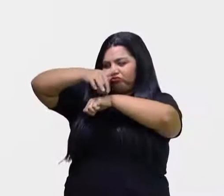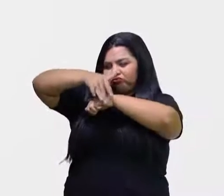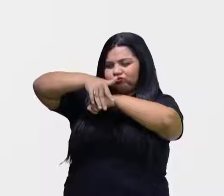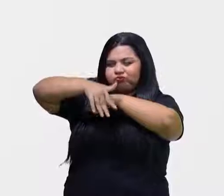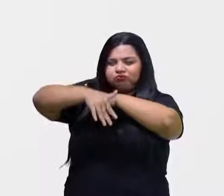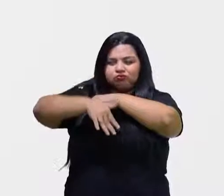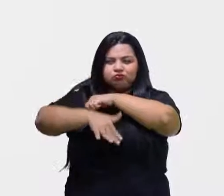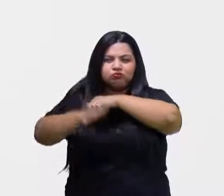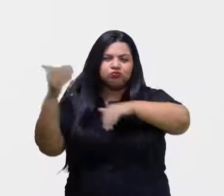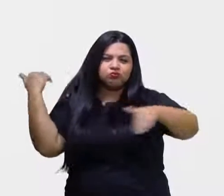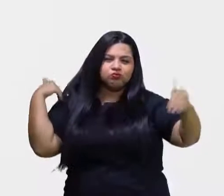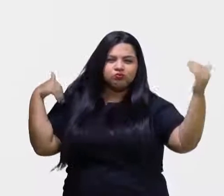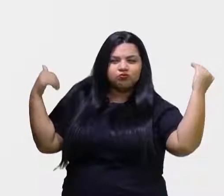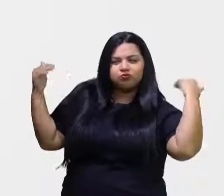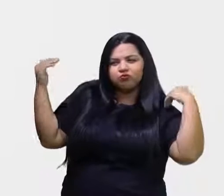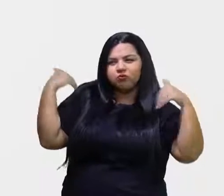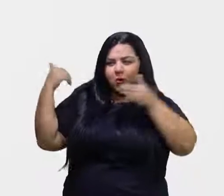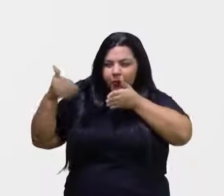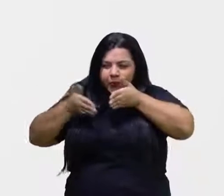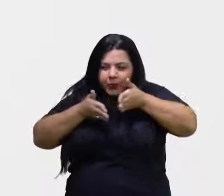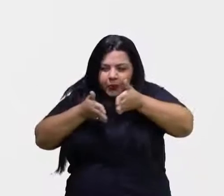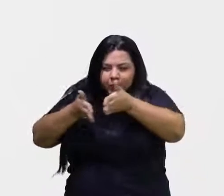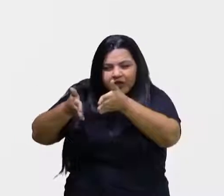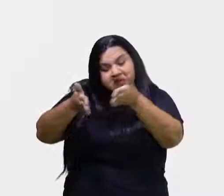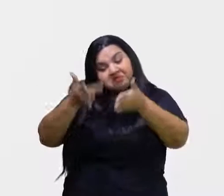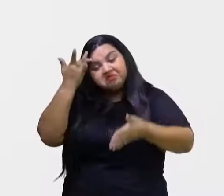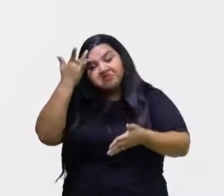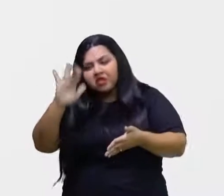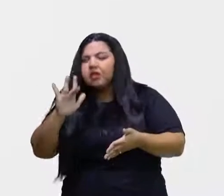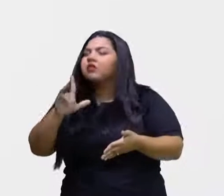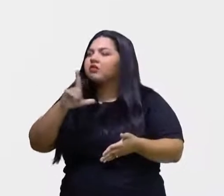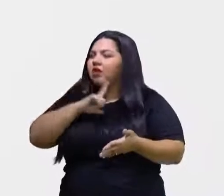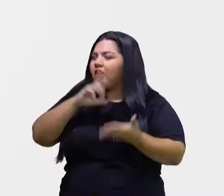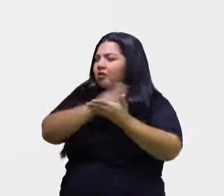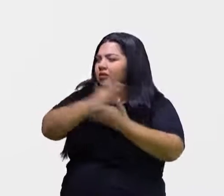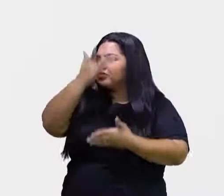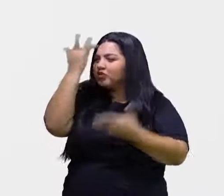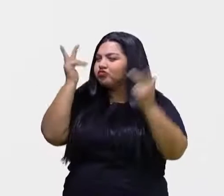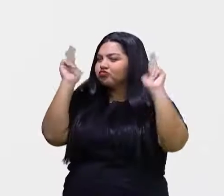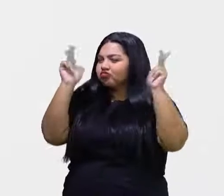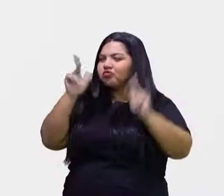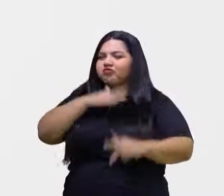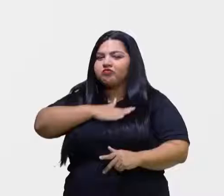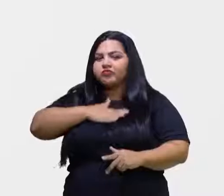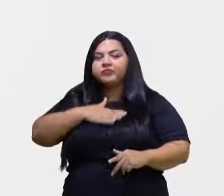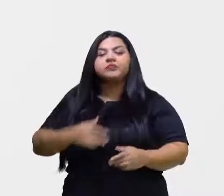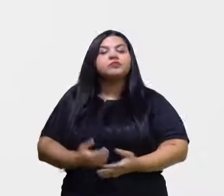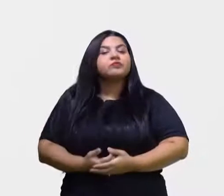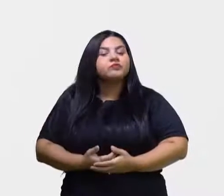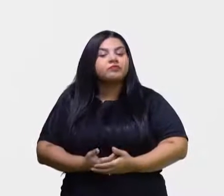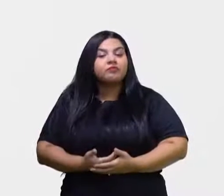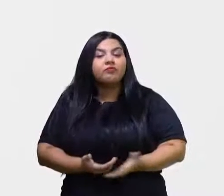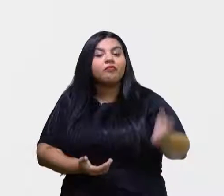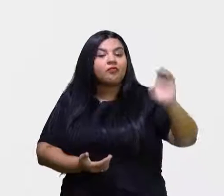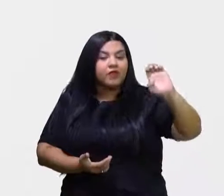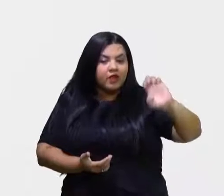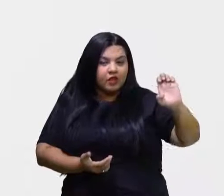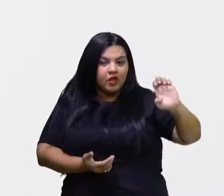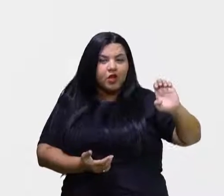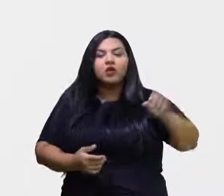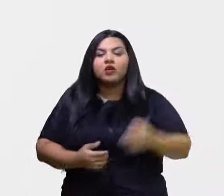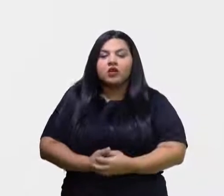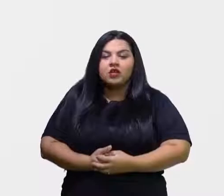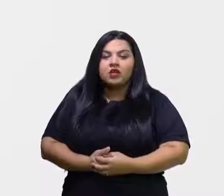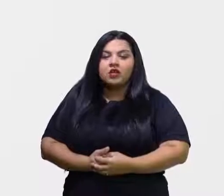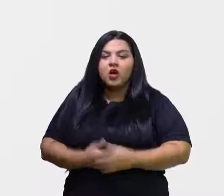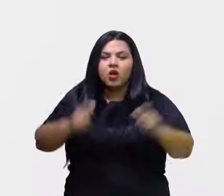d'água, passeios, trilhas, né? Não sei, tem gente que é aventureira e curte bastante. E olha só a última opção, um